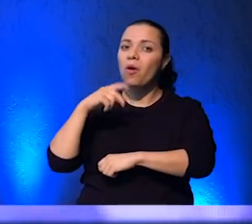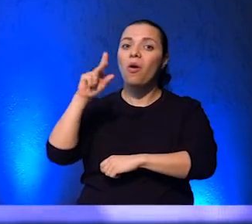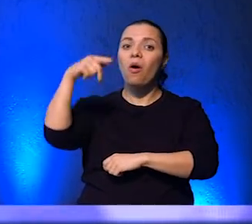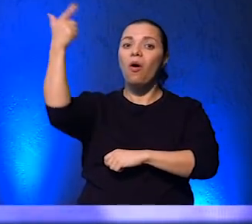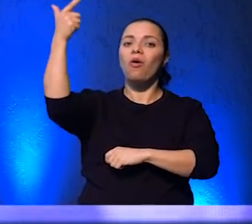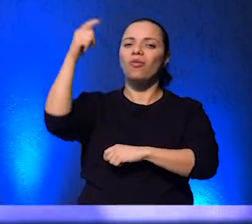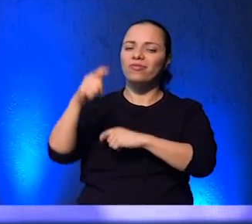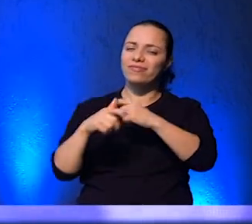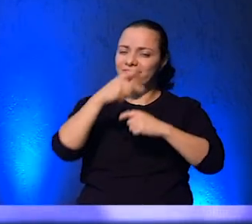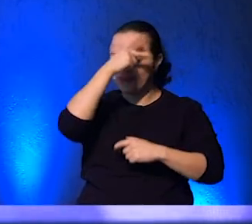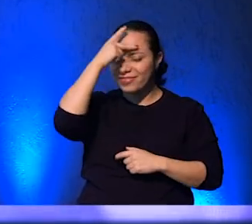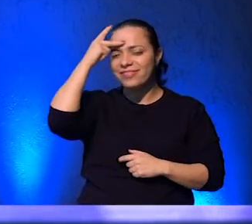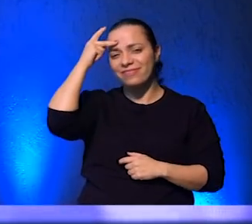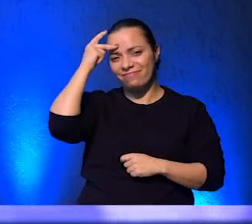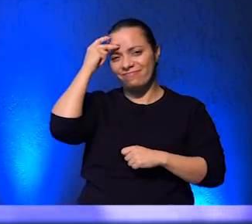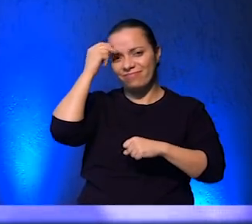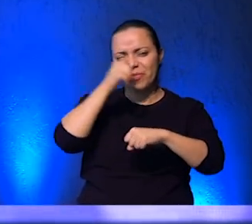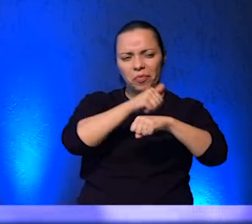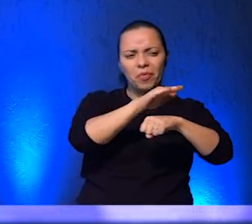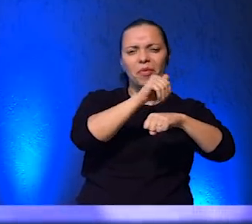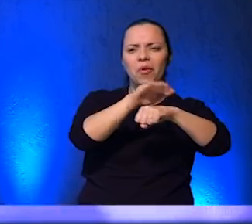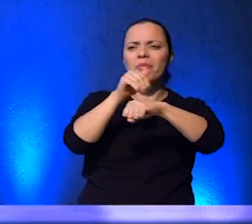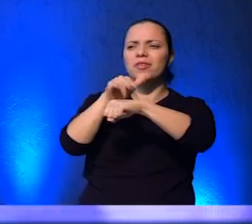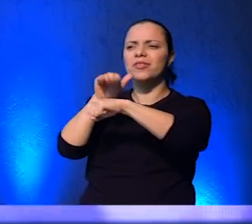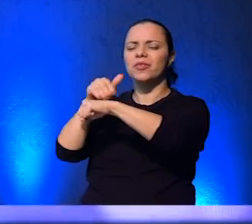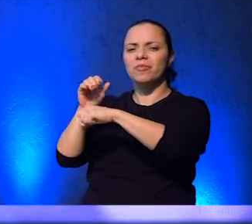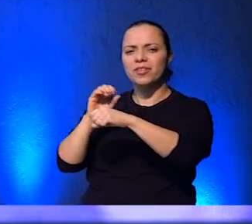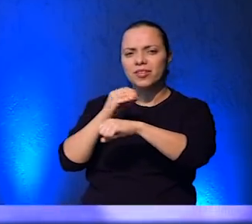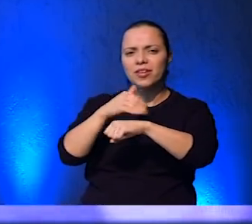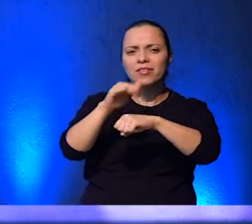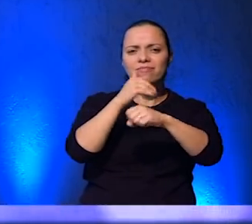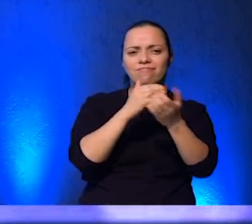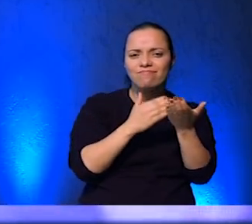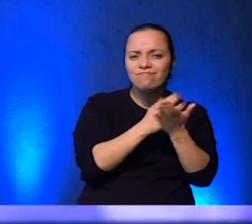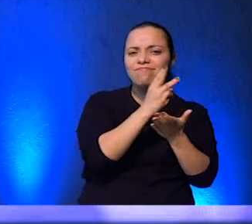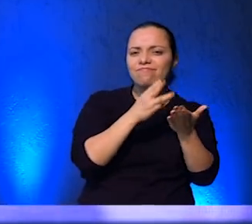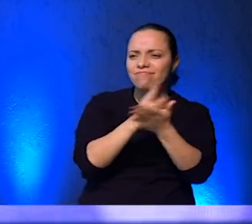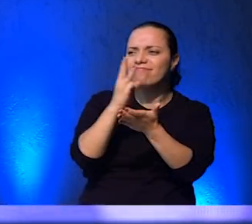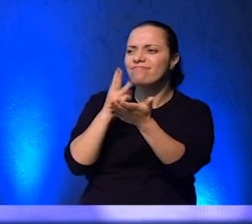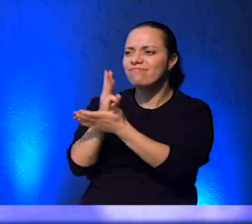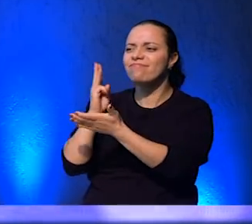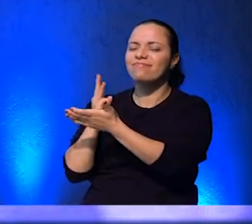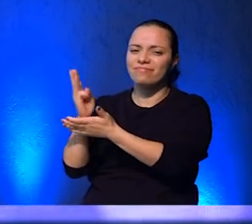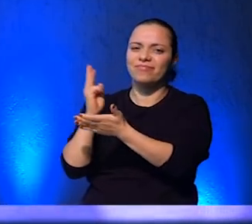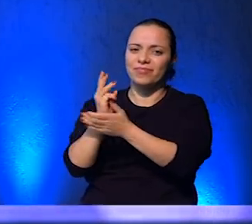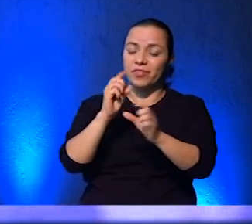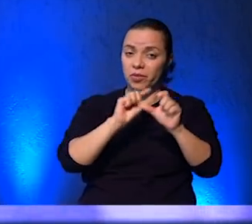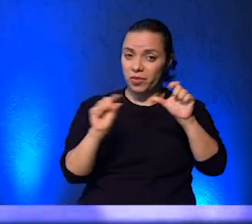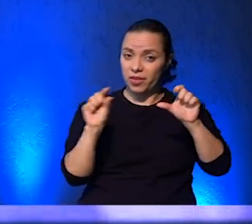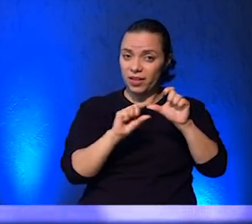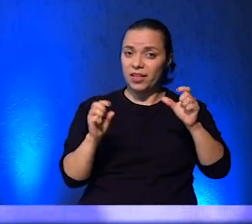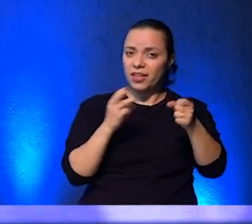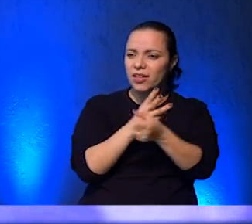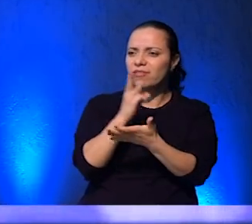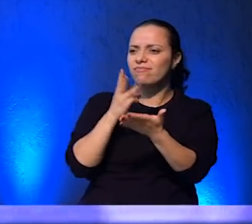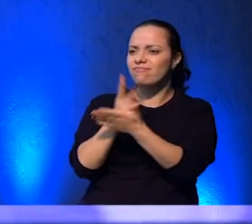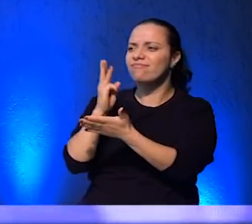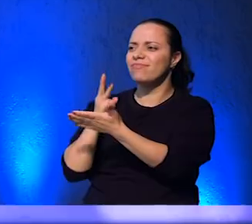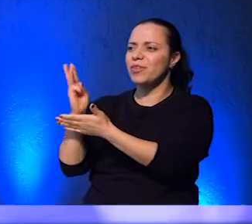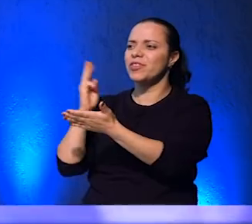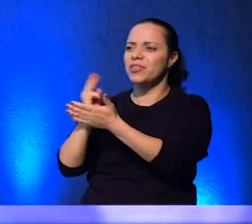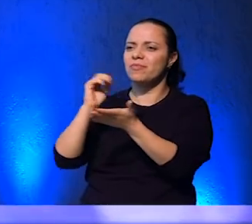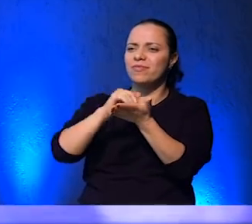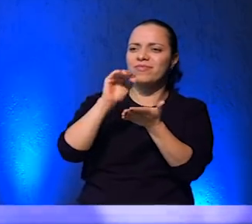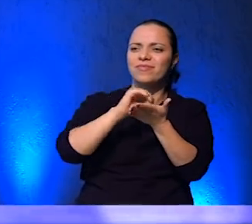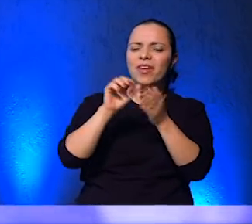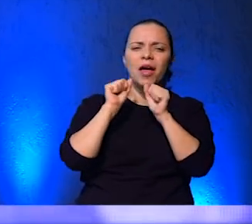pessoas você pode agora mesmo mandar esse link para alguma pessoa que você gostaria de abençoar que fosse renovada